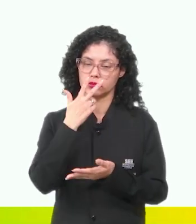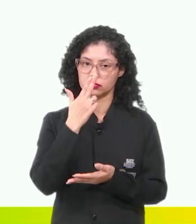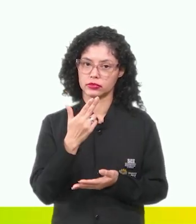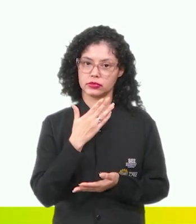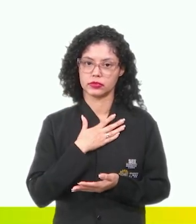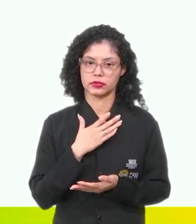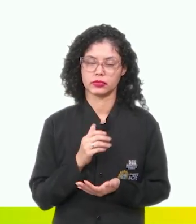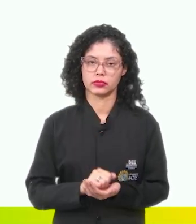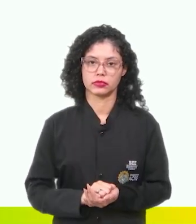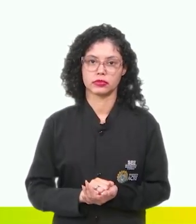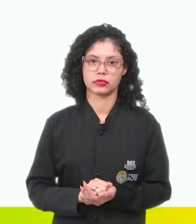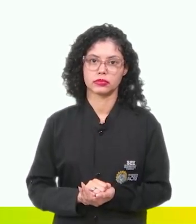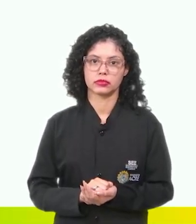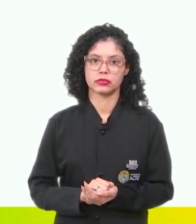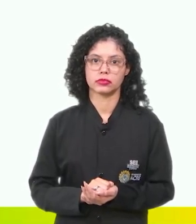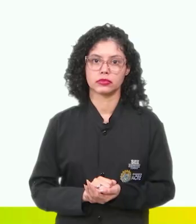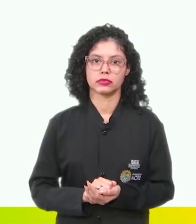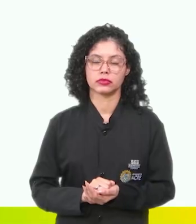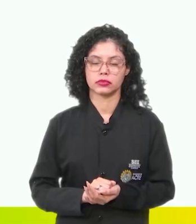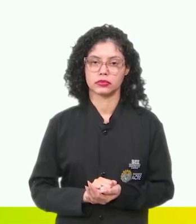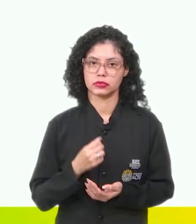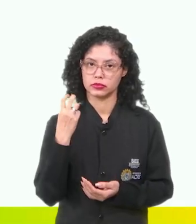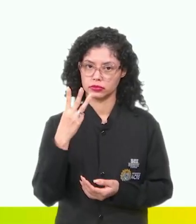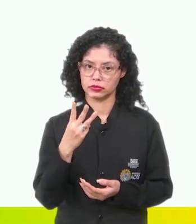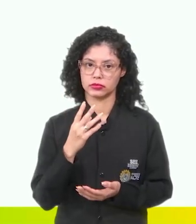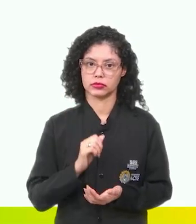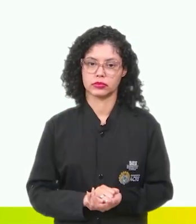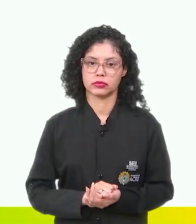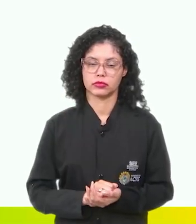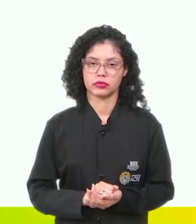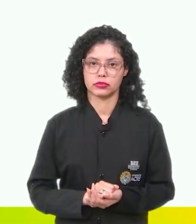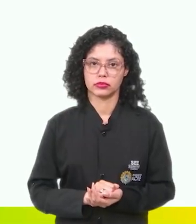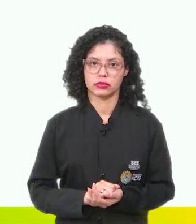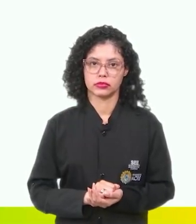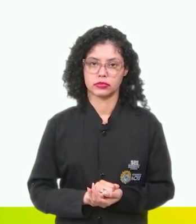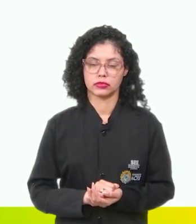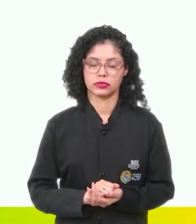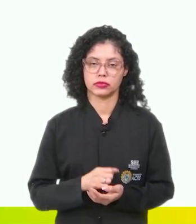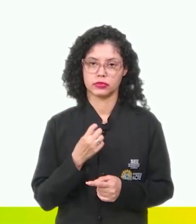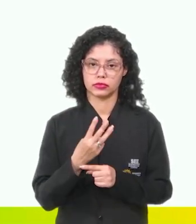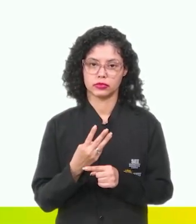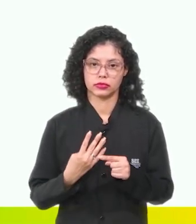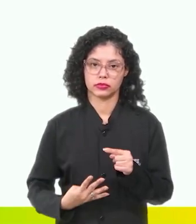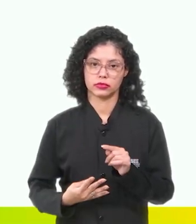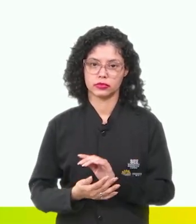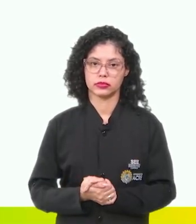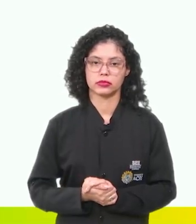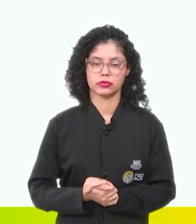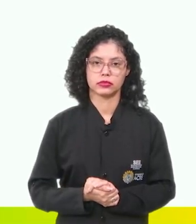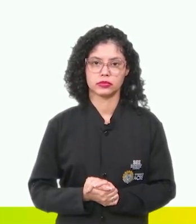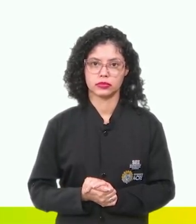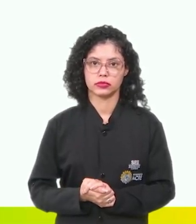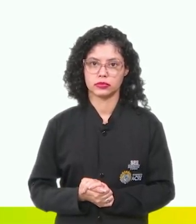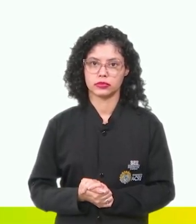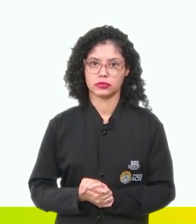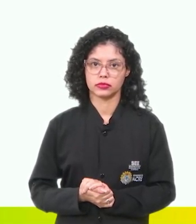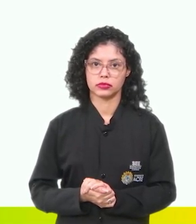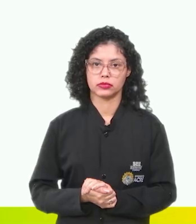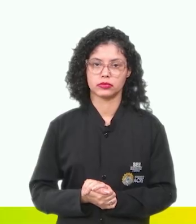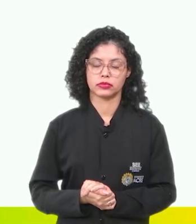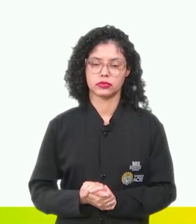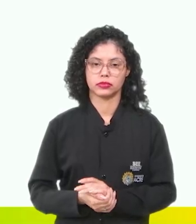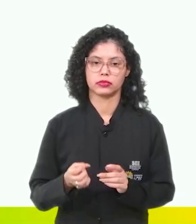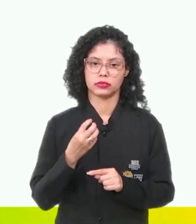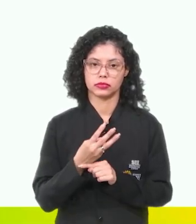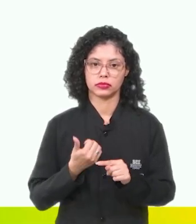mim? Opa, a lisa está aparecendo 3 vezes. Então, é 3 sobre 4. Isso me dá o quê? 3 sobre